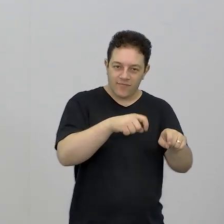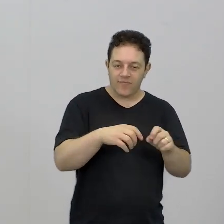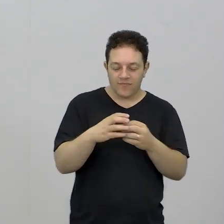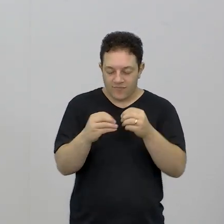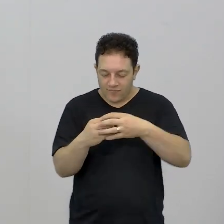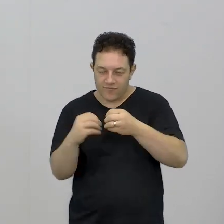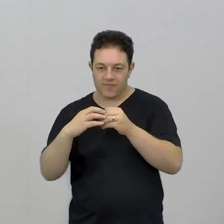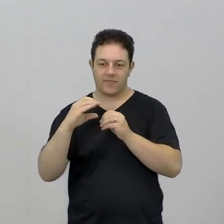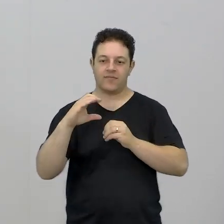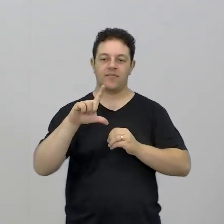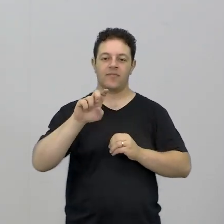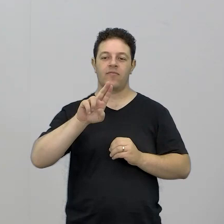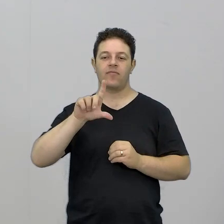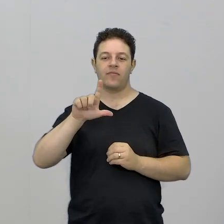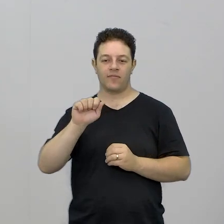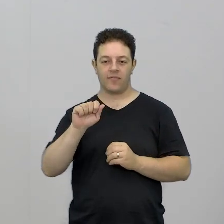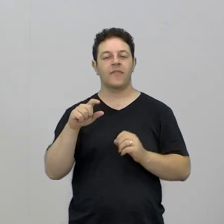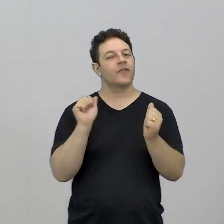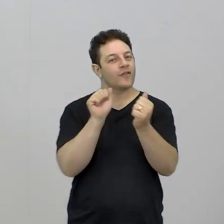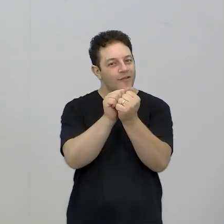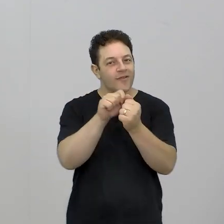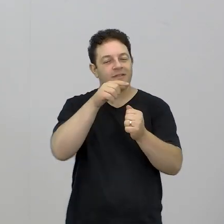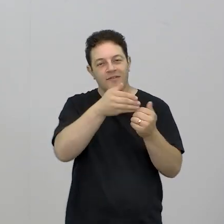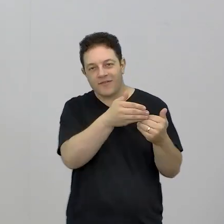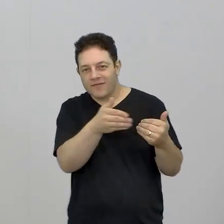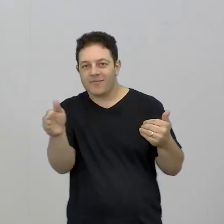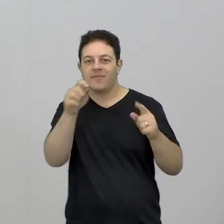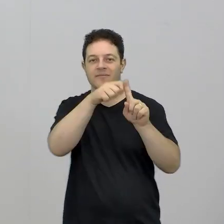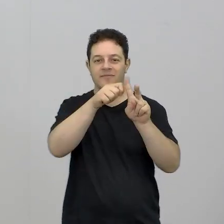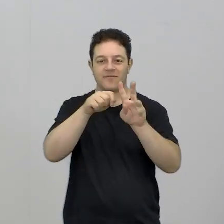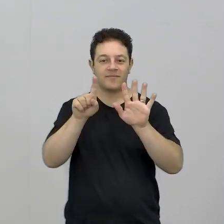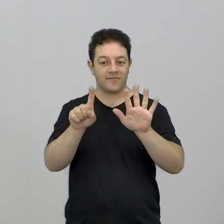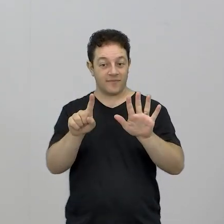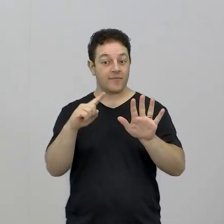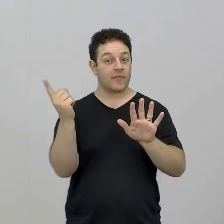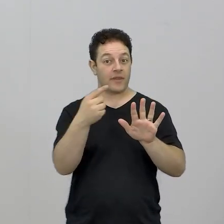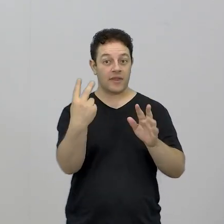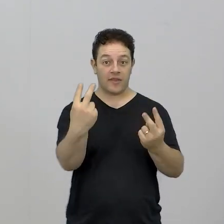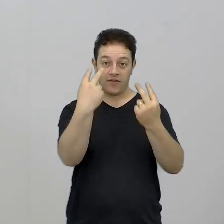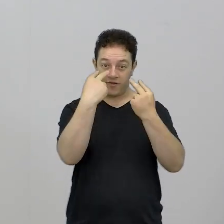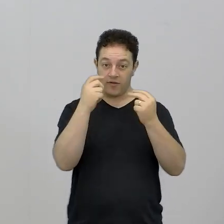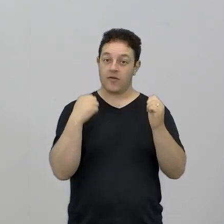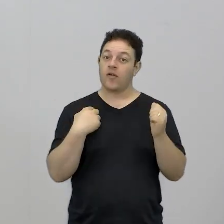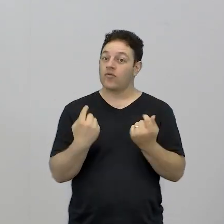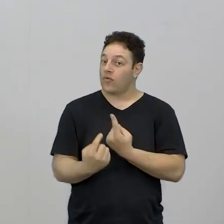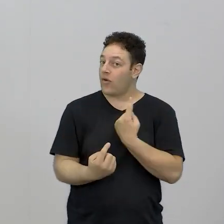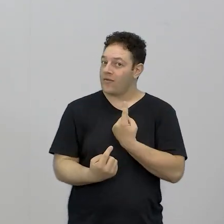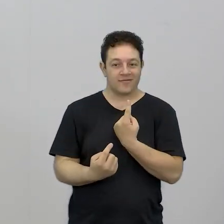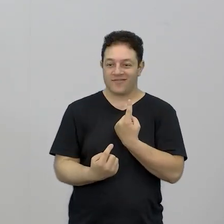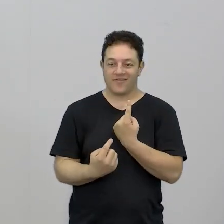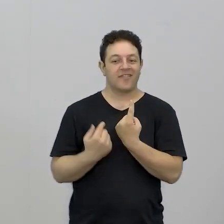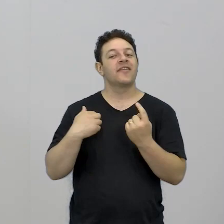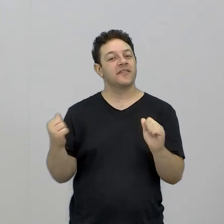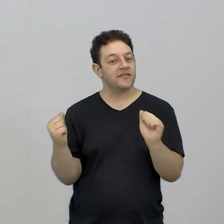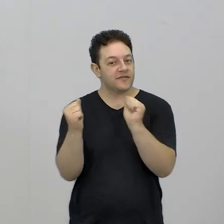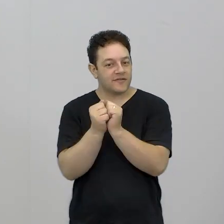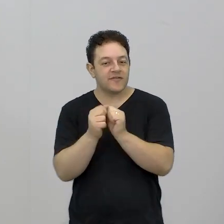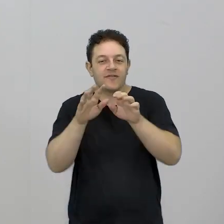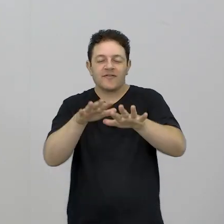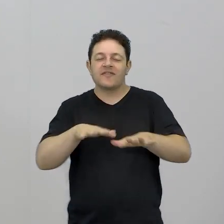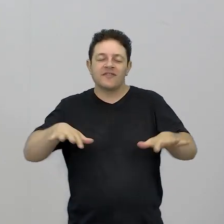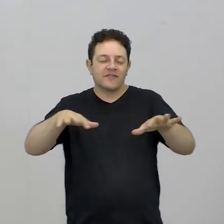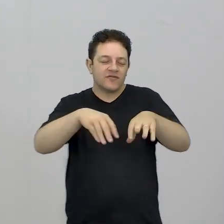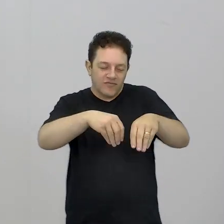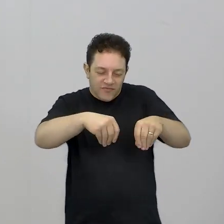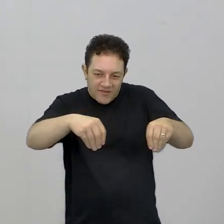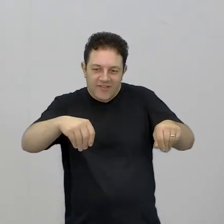com vocês durante todo esse semestre. E para me acompanhar, então, nessa viagem ao longo do